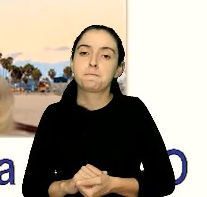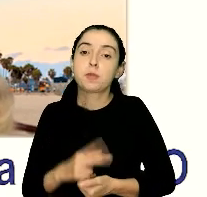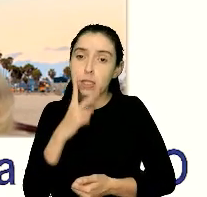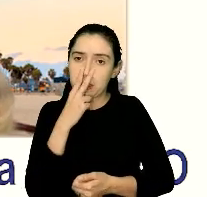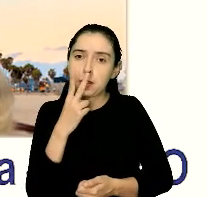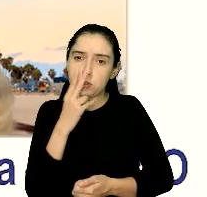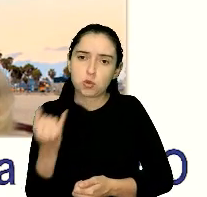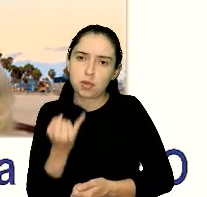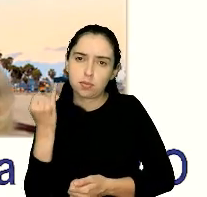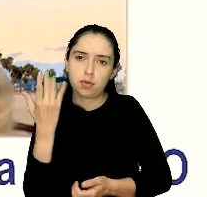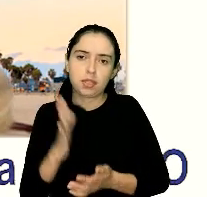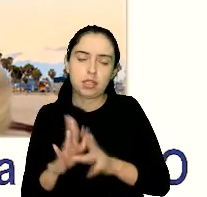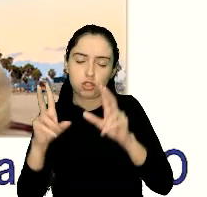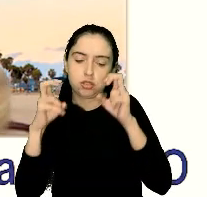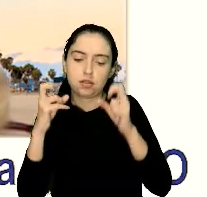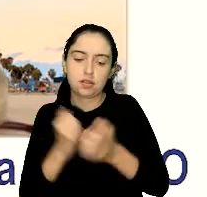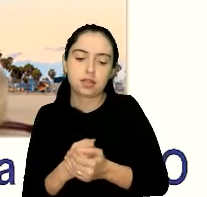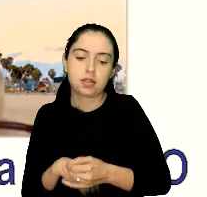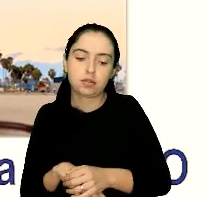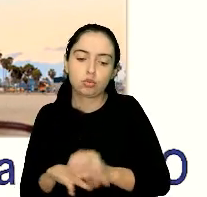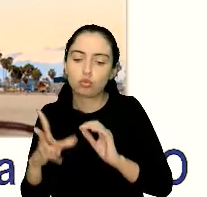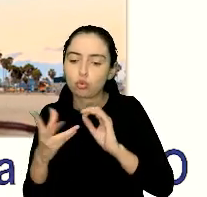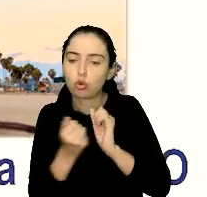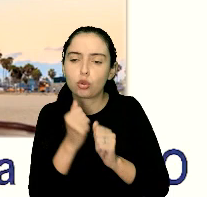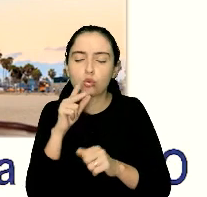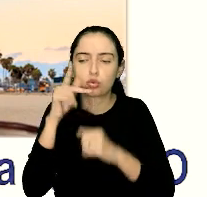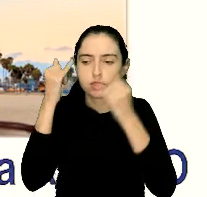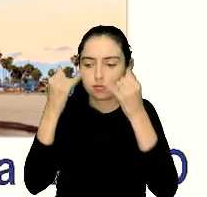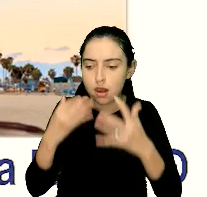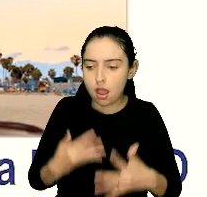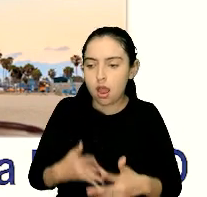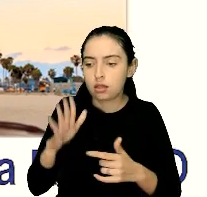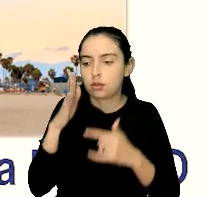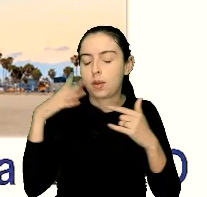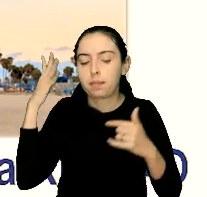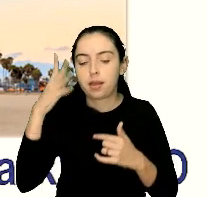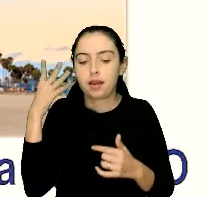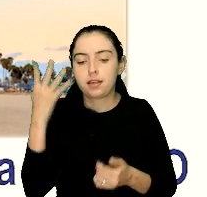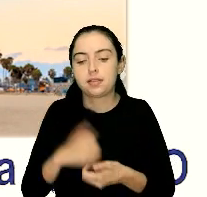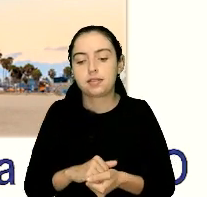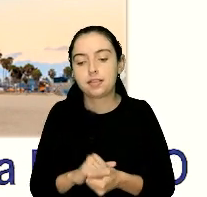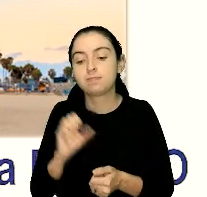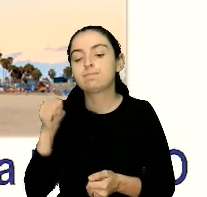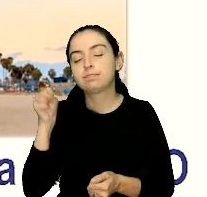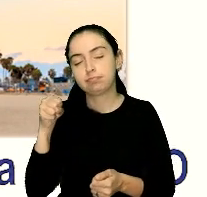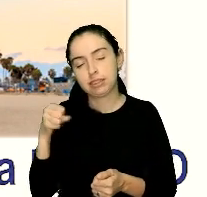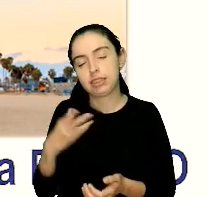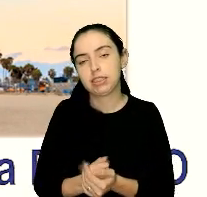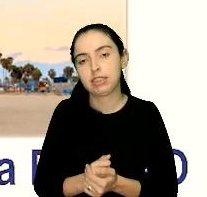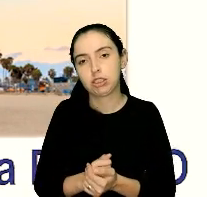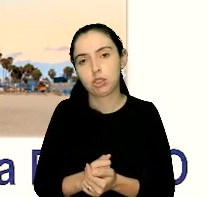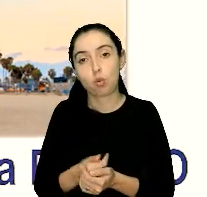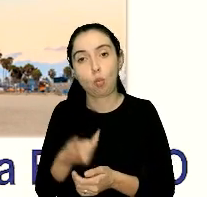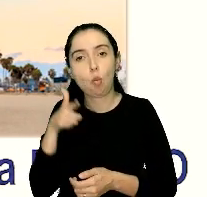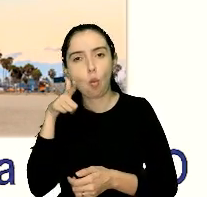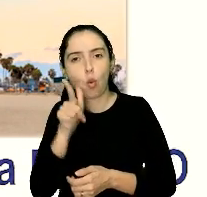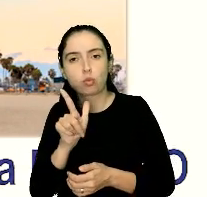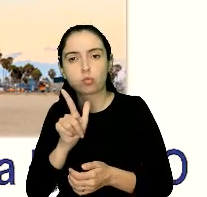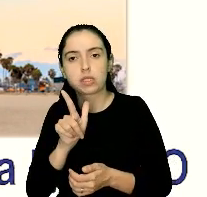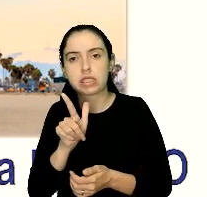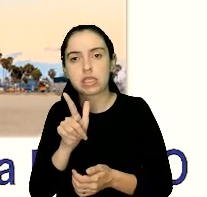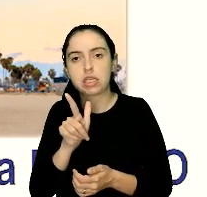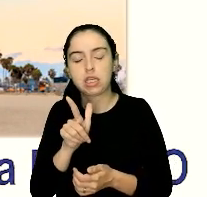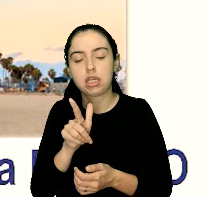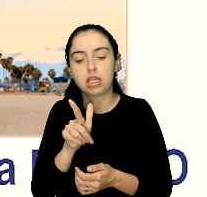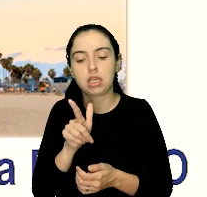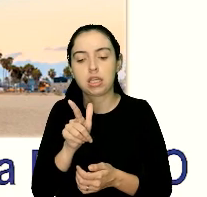importante destacar isso, que foi todo abordado na palestra, né, também. Sim, a questão da nossa capacidade, sendo